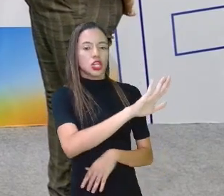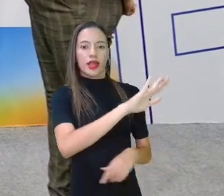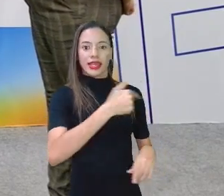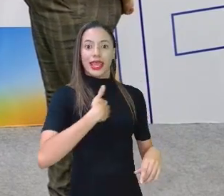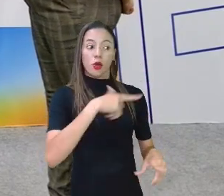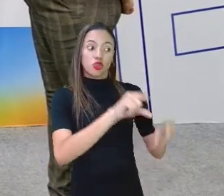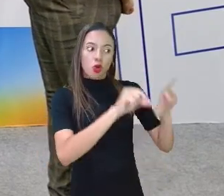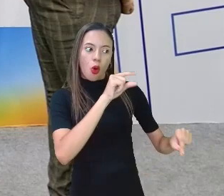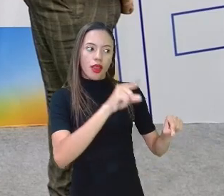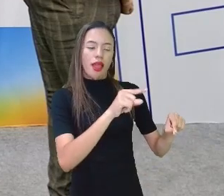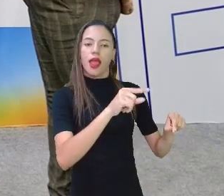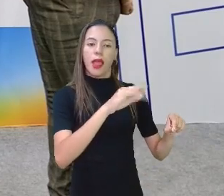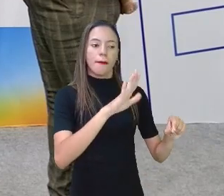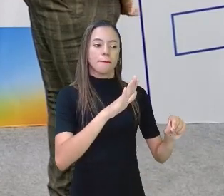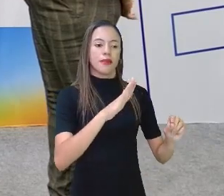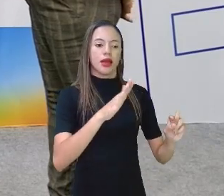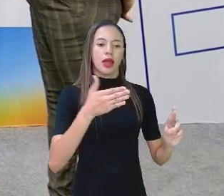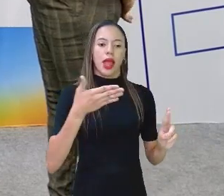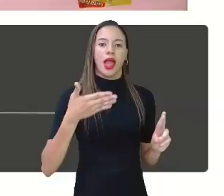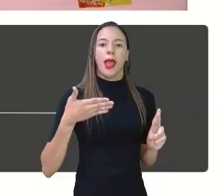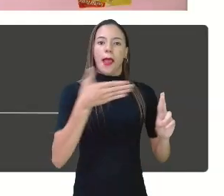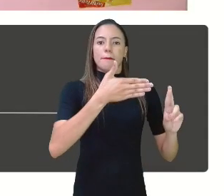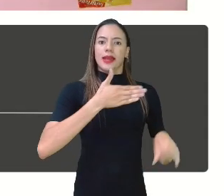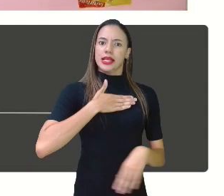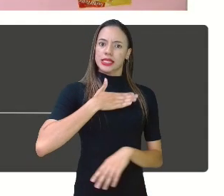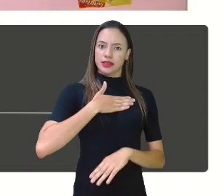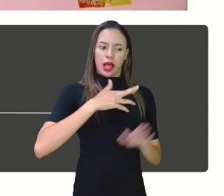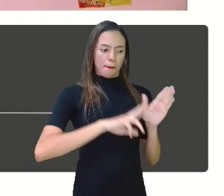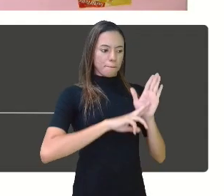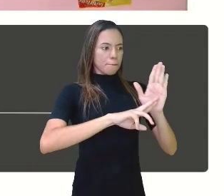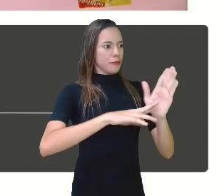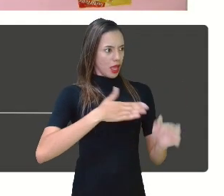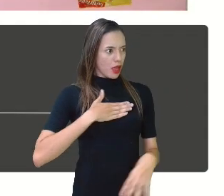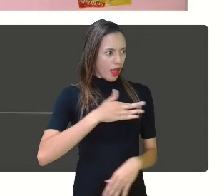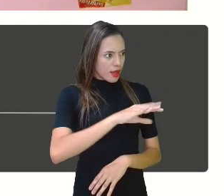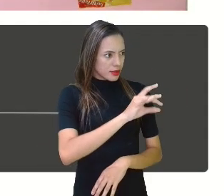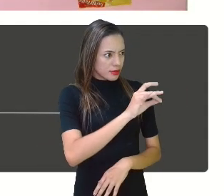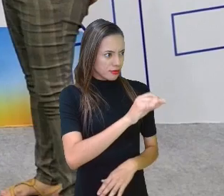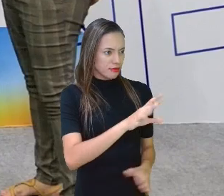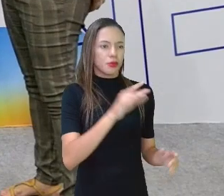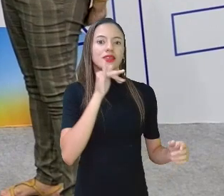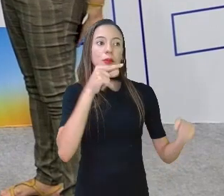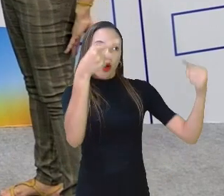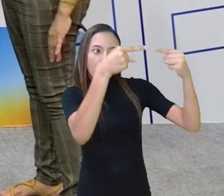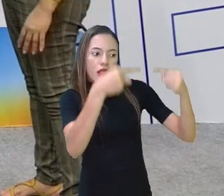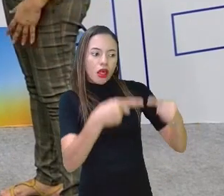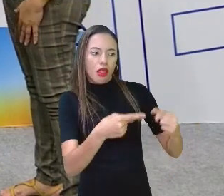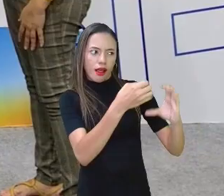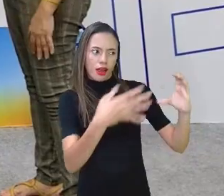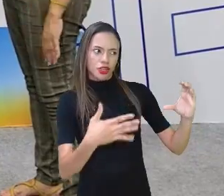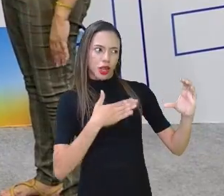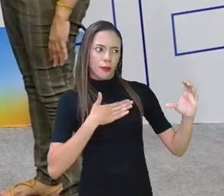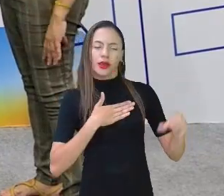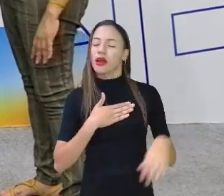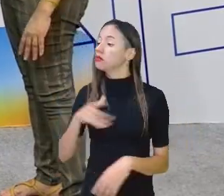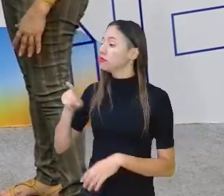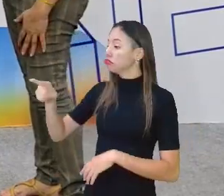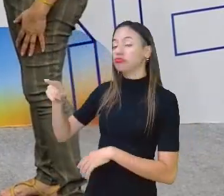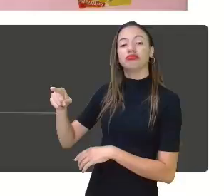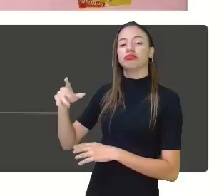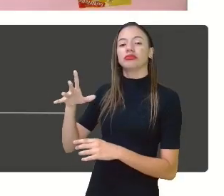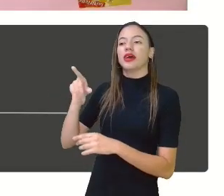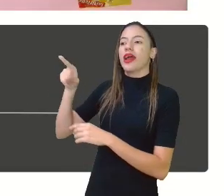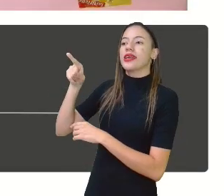representa. Ai, que legal! Mas ficou legal aqui essa. Ficou uma coisa assim, mais pop art, assim.